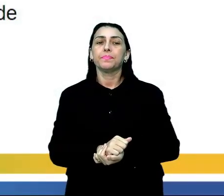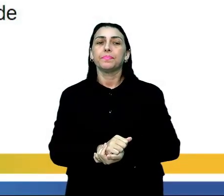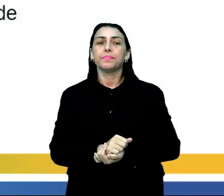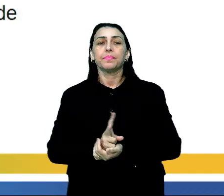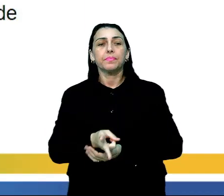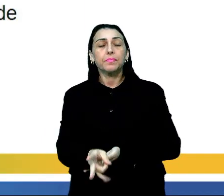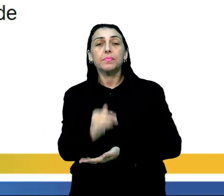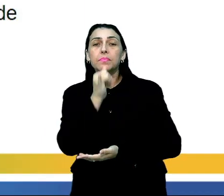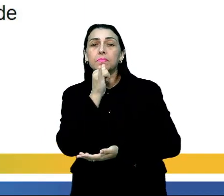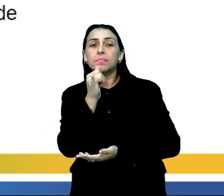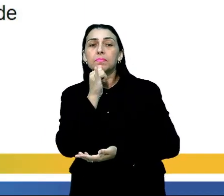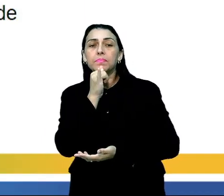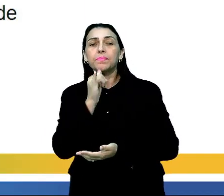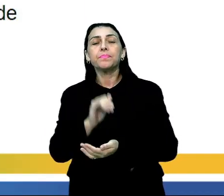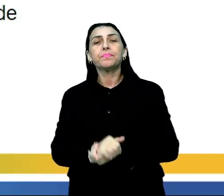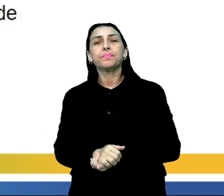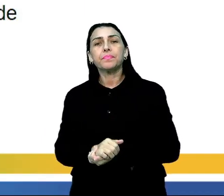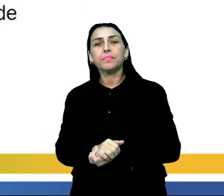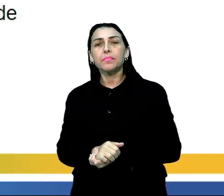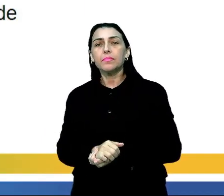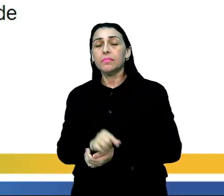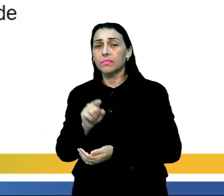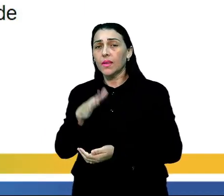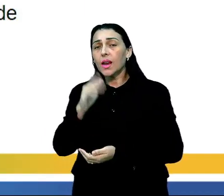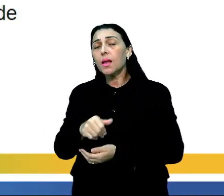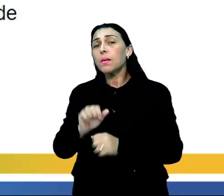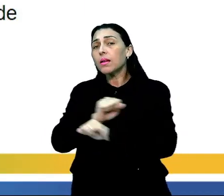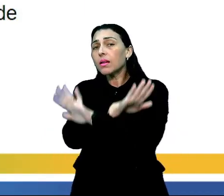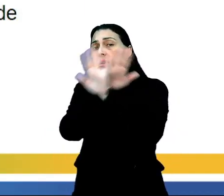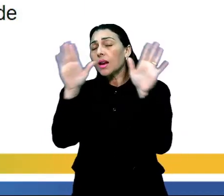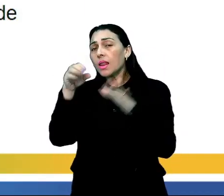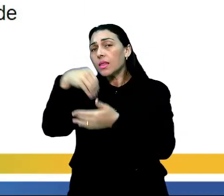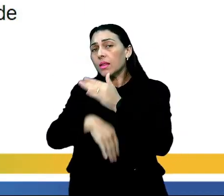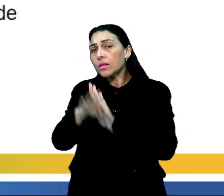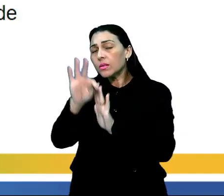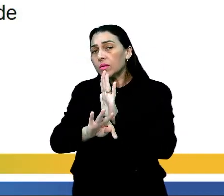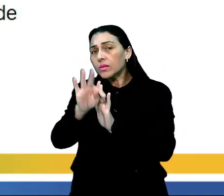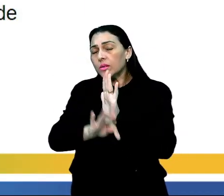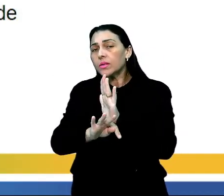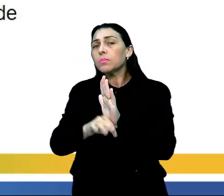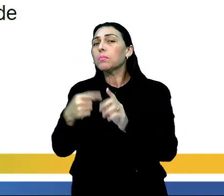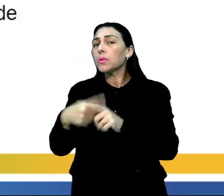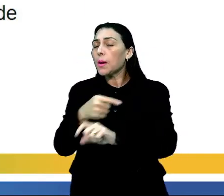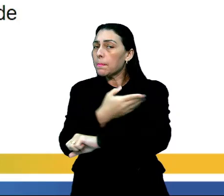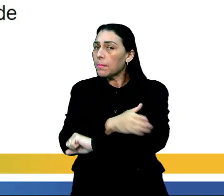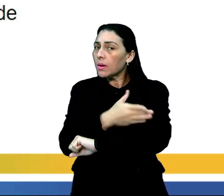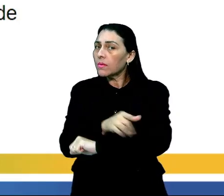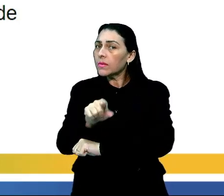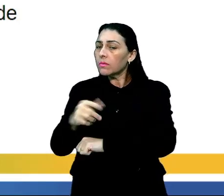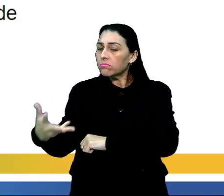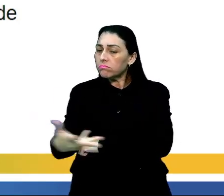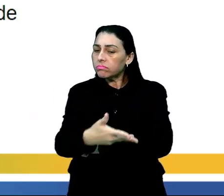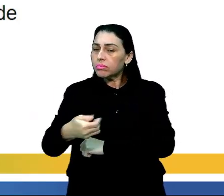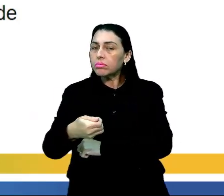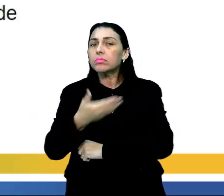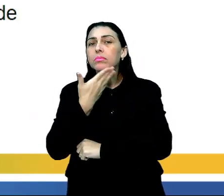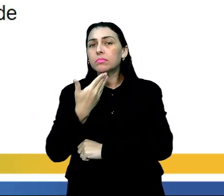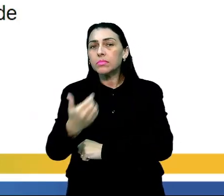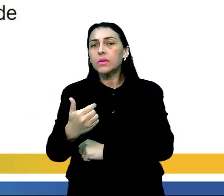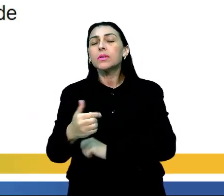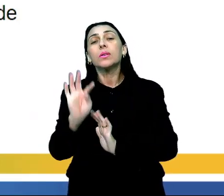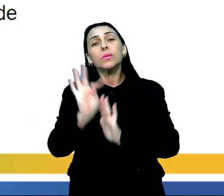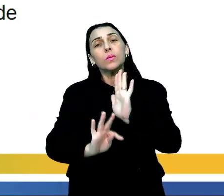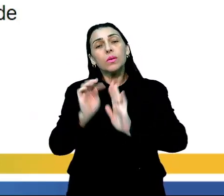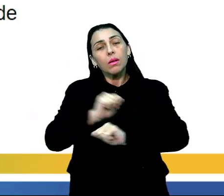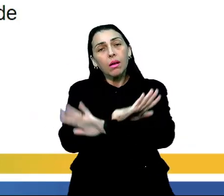aí vamos lá. Um exemplo número 2, para que fique mais claro dentro do texto, né? Porque é a prática que vai fazer com que a gente aperfeiçoe